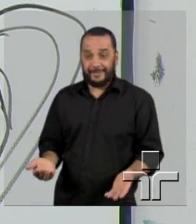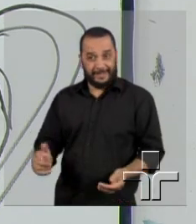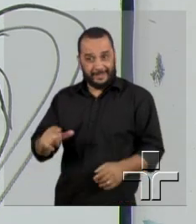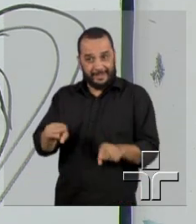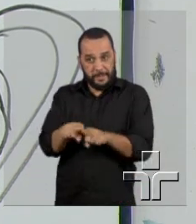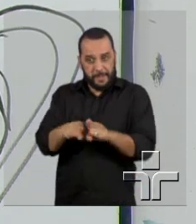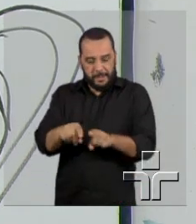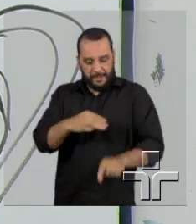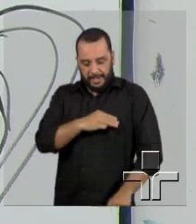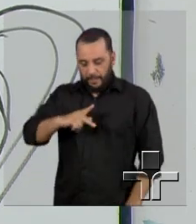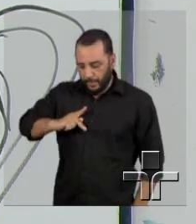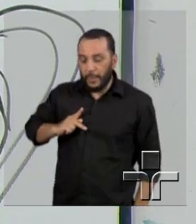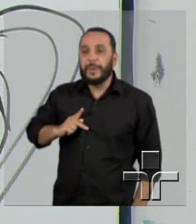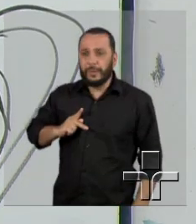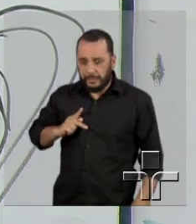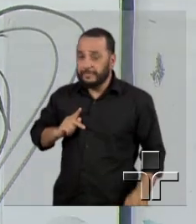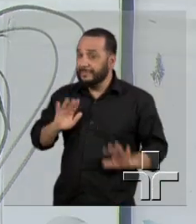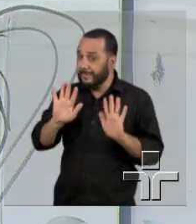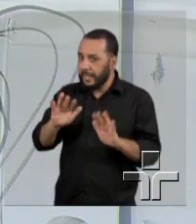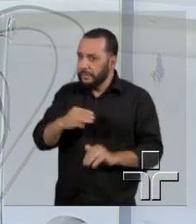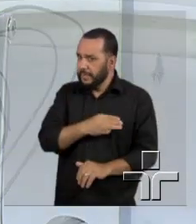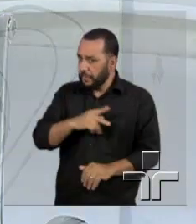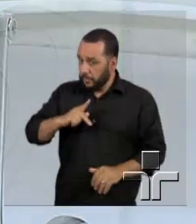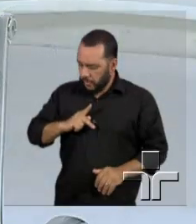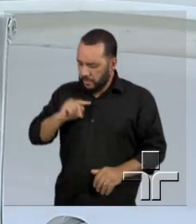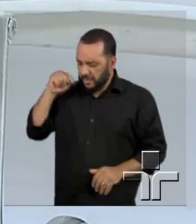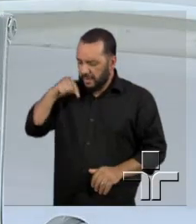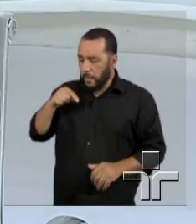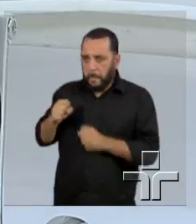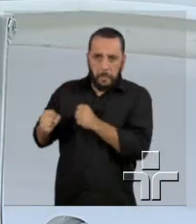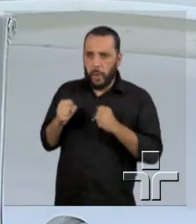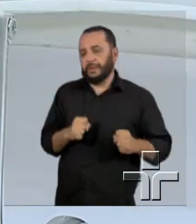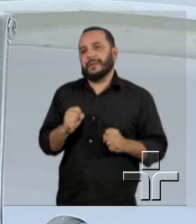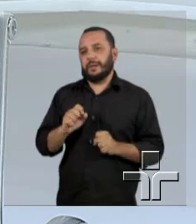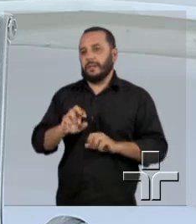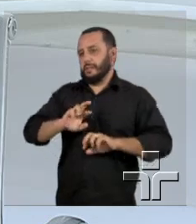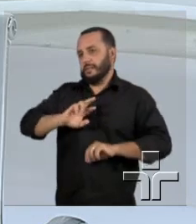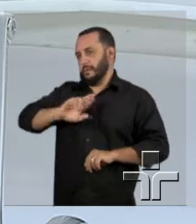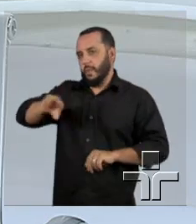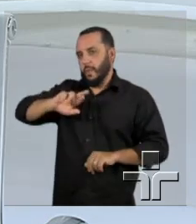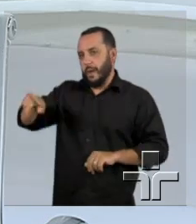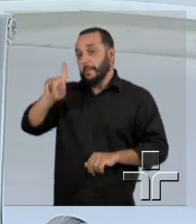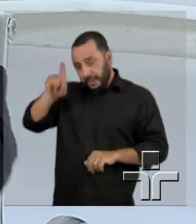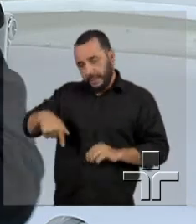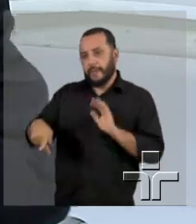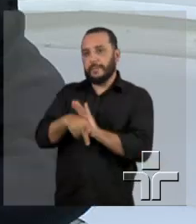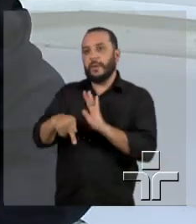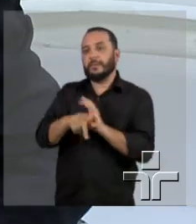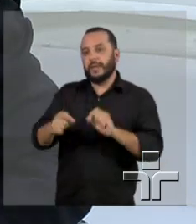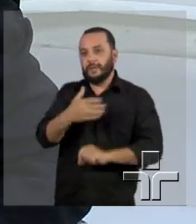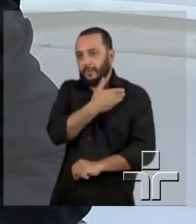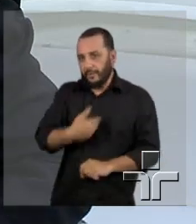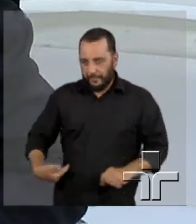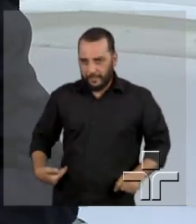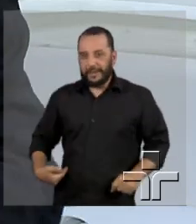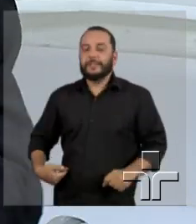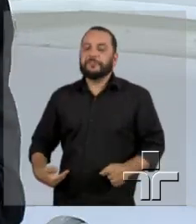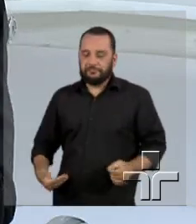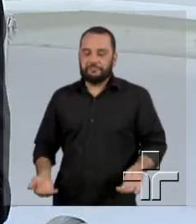Ministério Público, embora o Ministério Público não seja um poder propriamente dito, mas é um agente estatal de